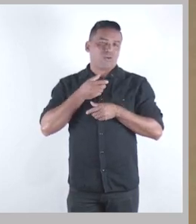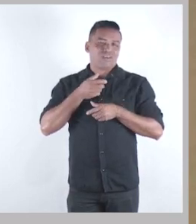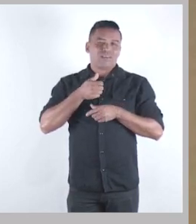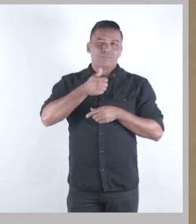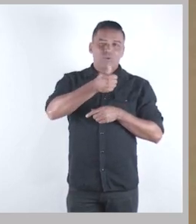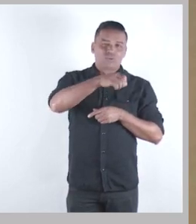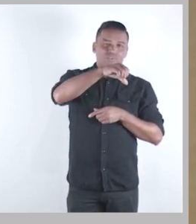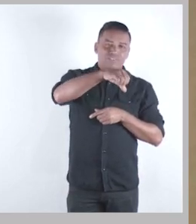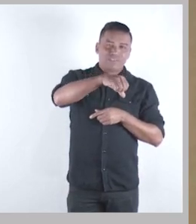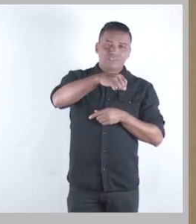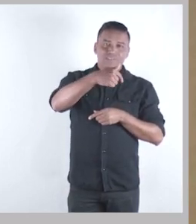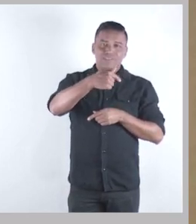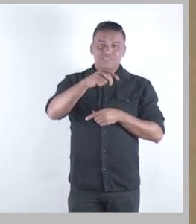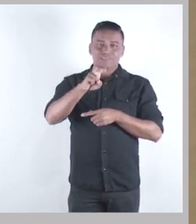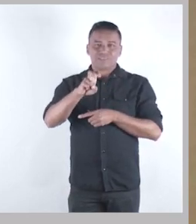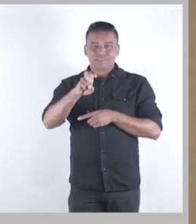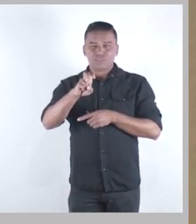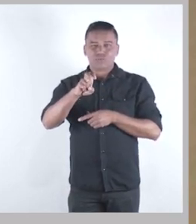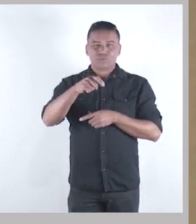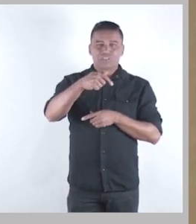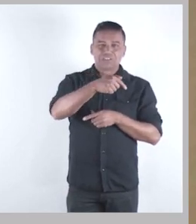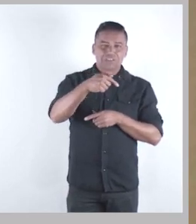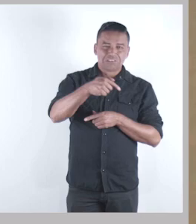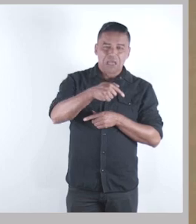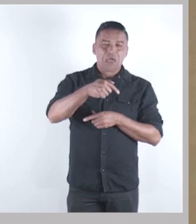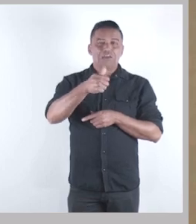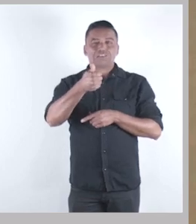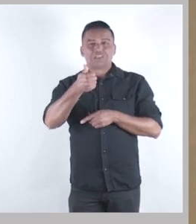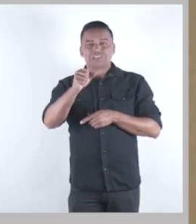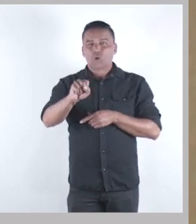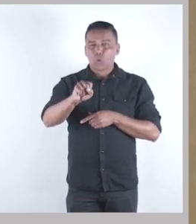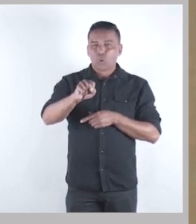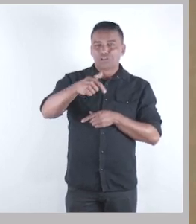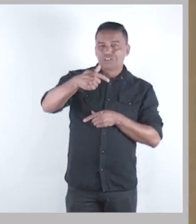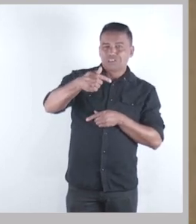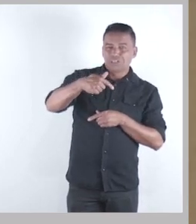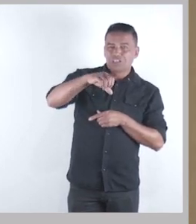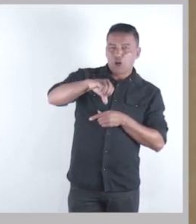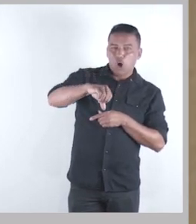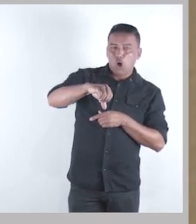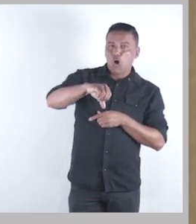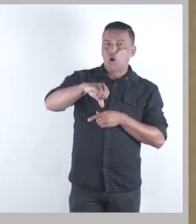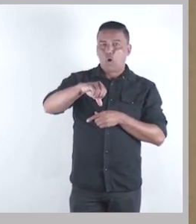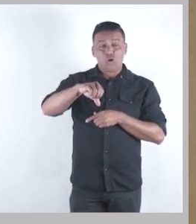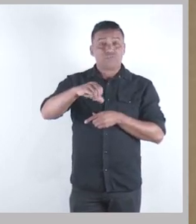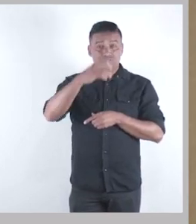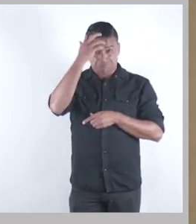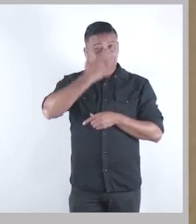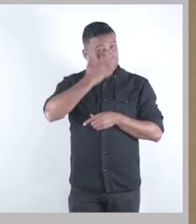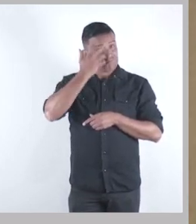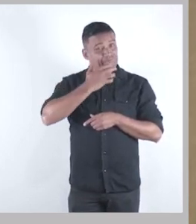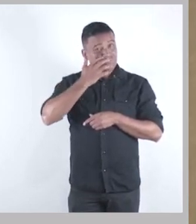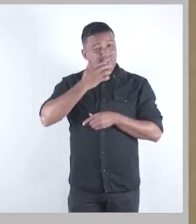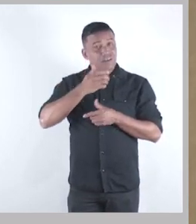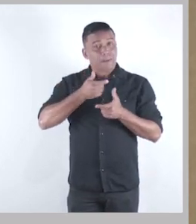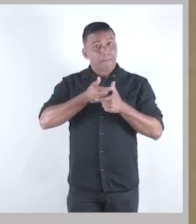75 até 77, 78, até 79, com toda a certeza, o índice